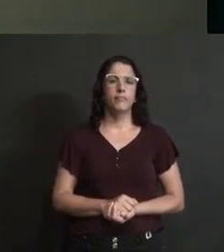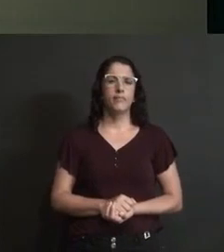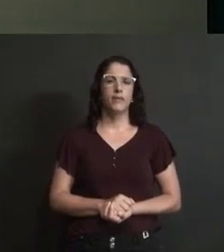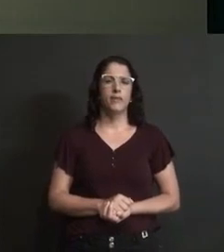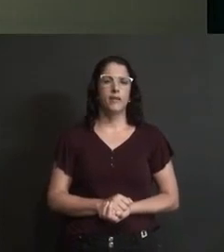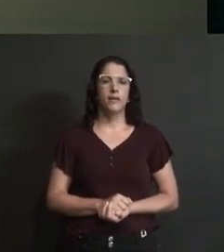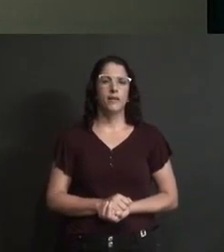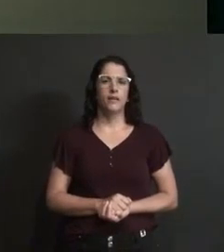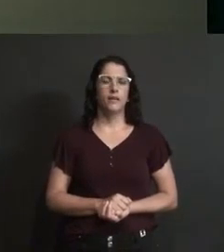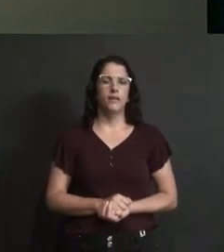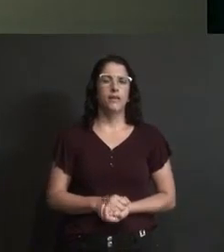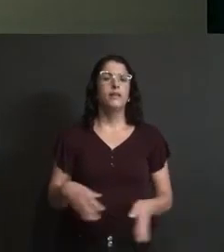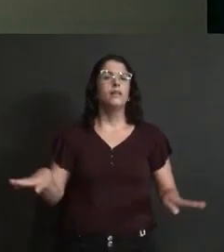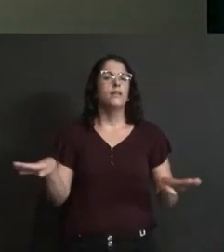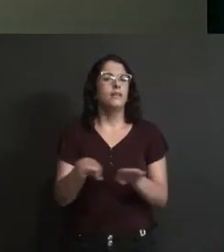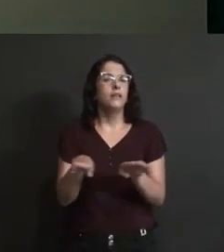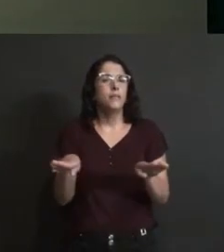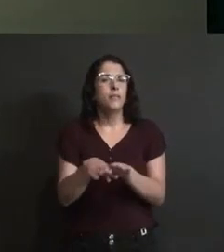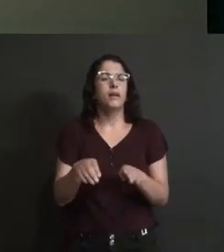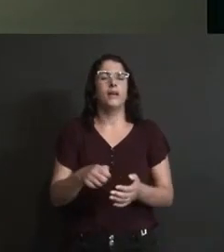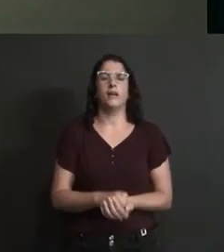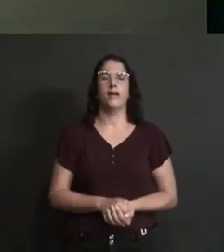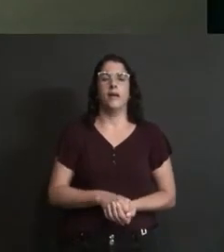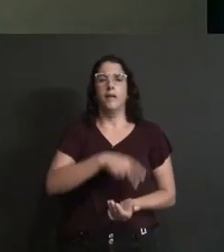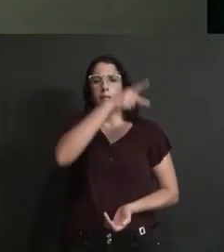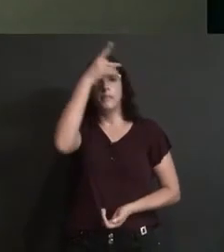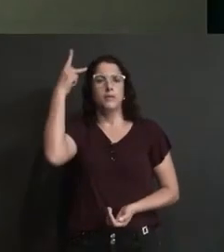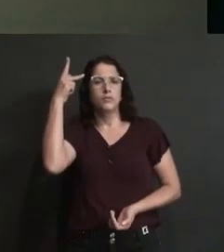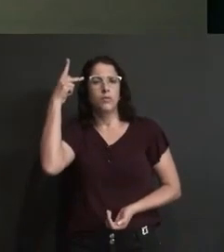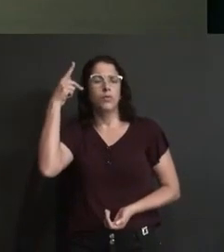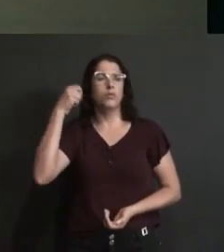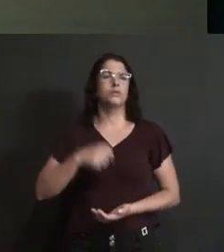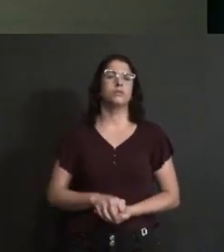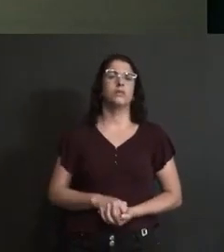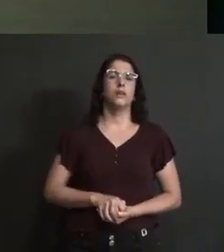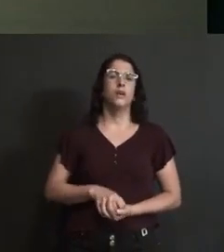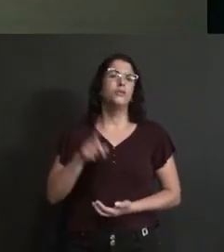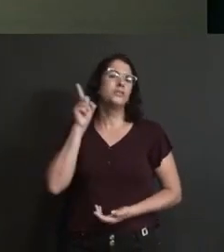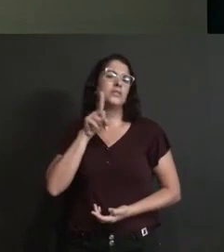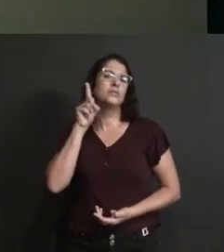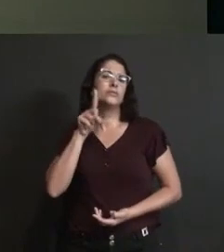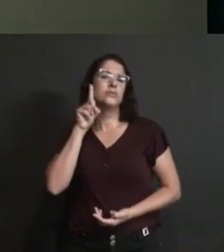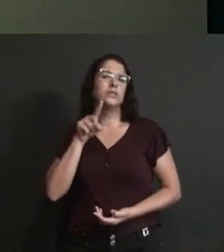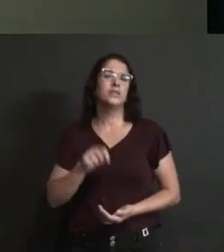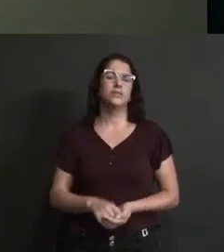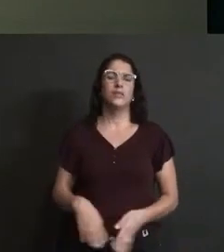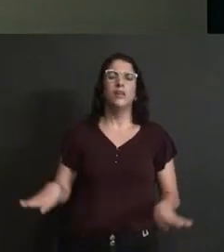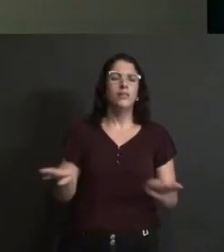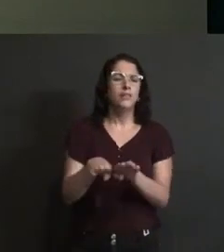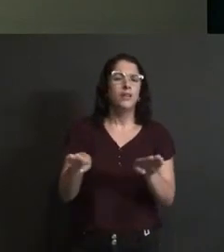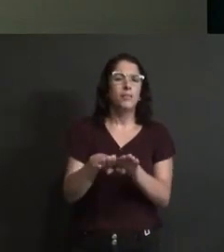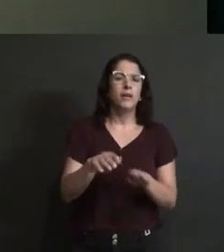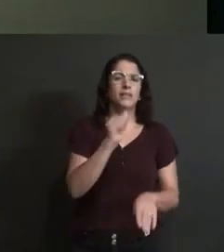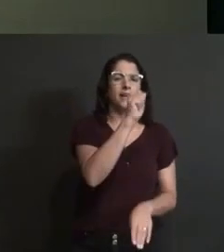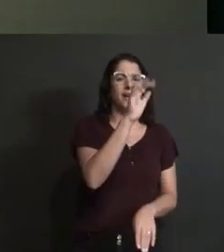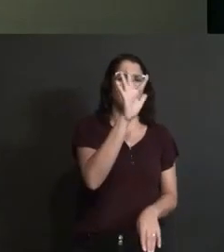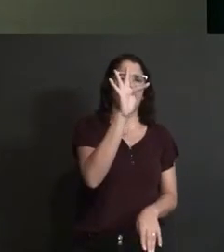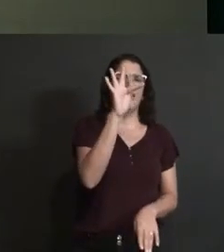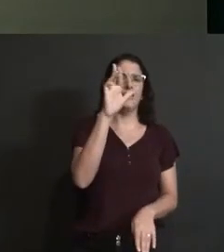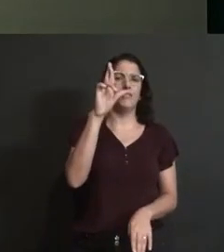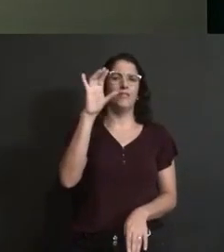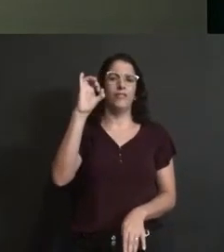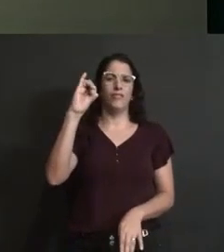Estados Unidos. O Mark Belailes, ele é da África do Sul. O Geraldo